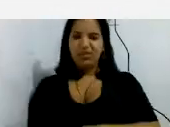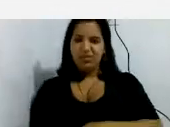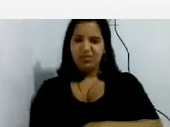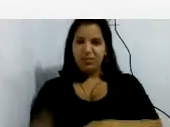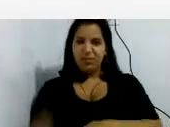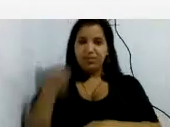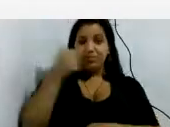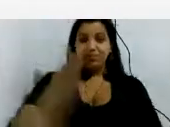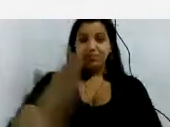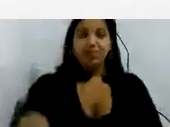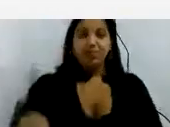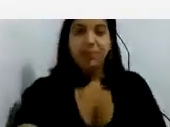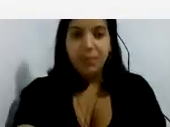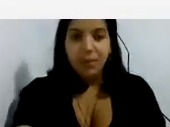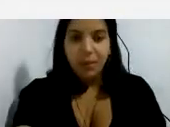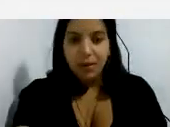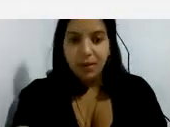Apareceu?